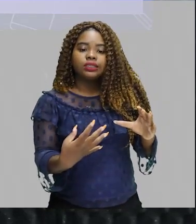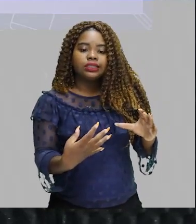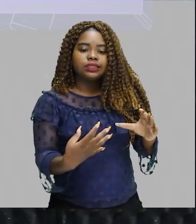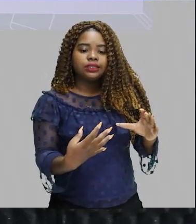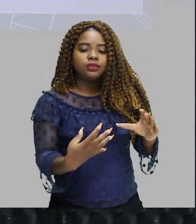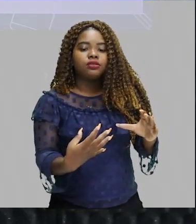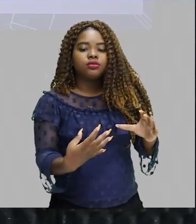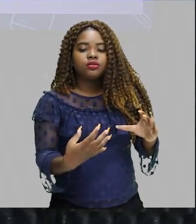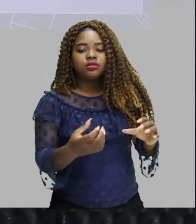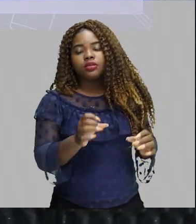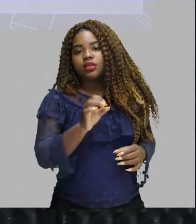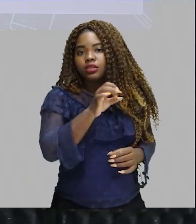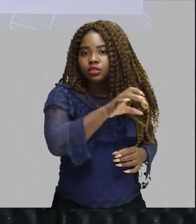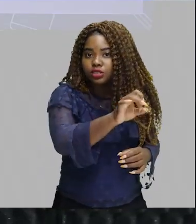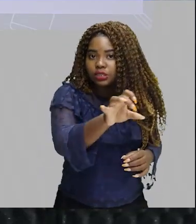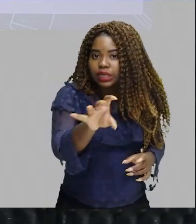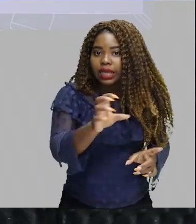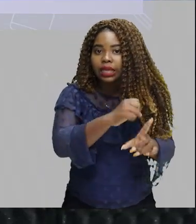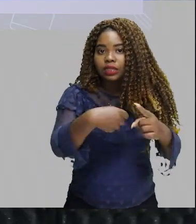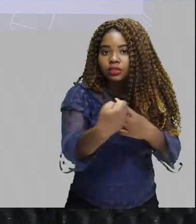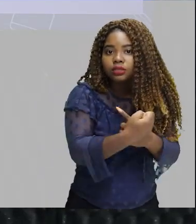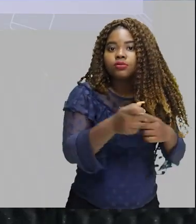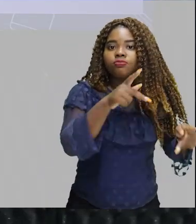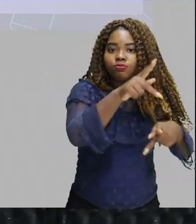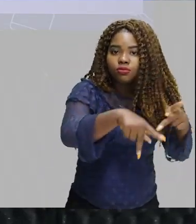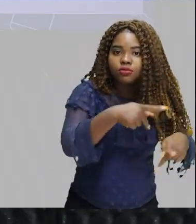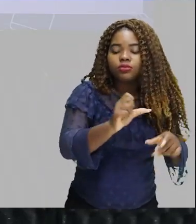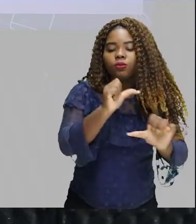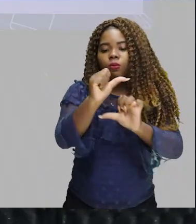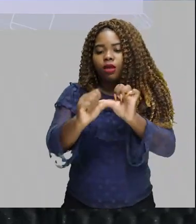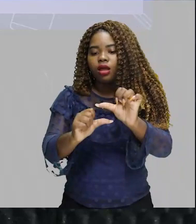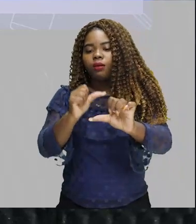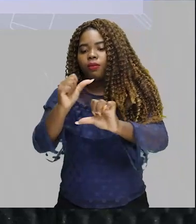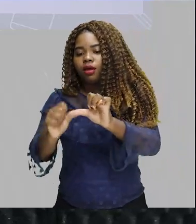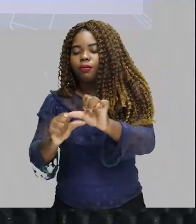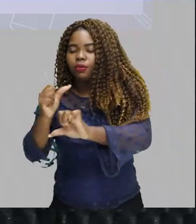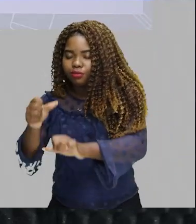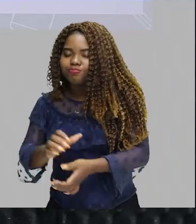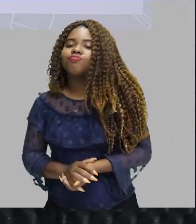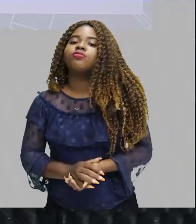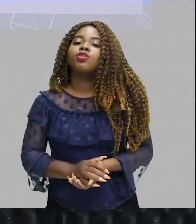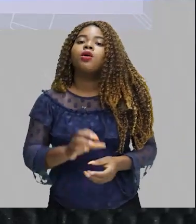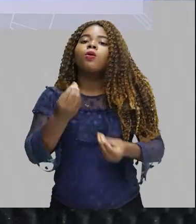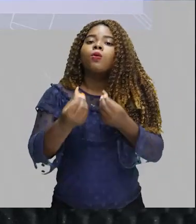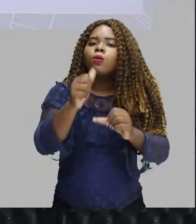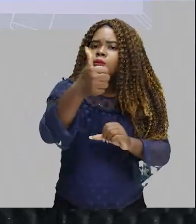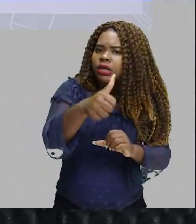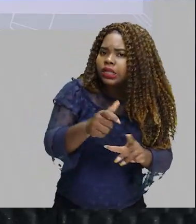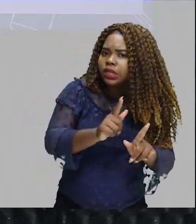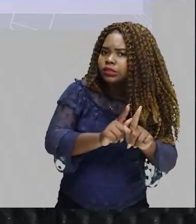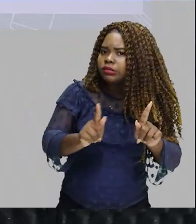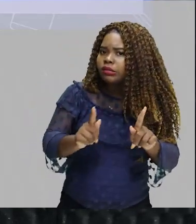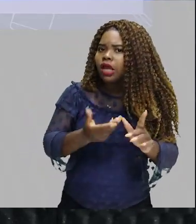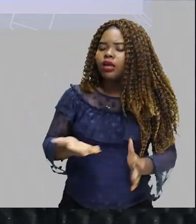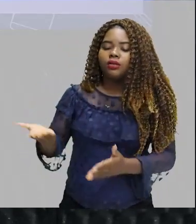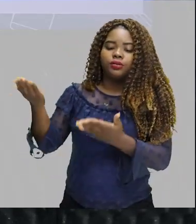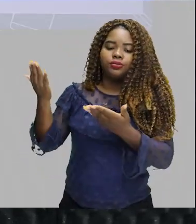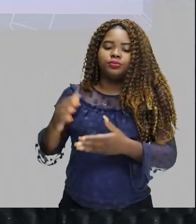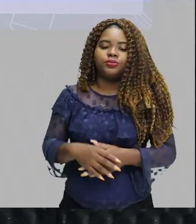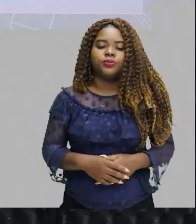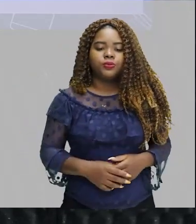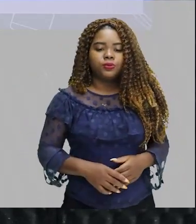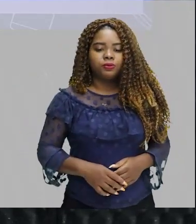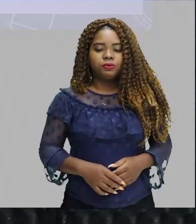população foram alterando. Bora olhar aqui, por exemplo, a transição demográfica do Brasil rapidamente. Como é que a gente interpreta esse gráfico, Marcos? É bem simples, tá?